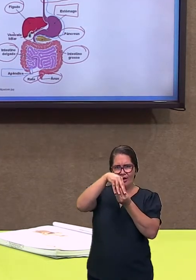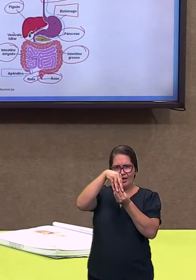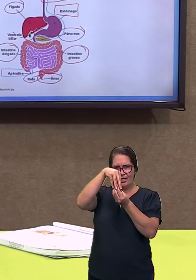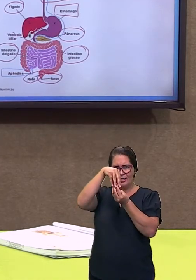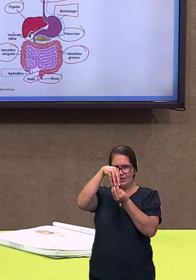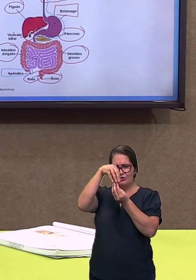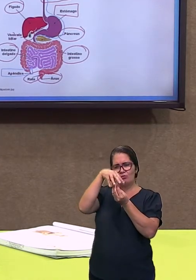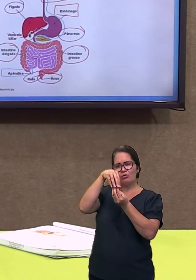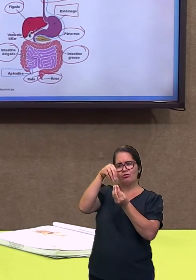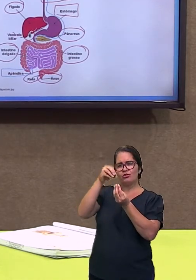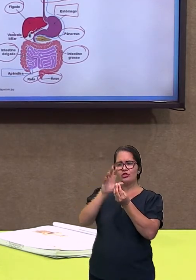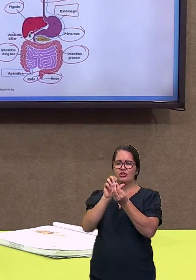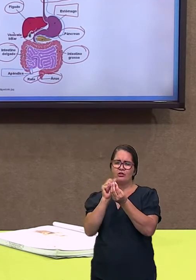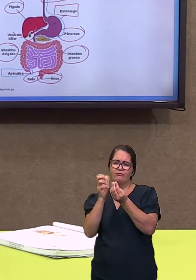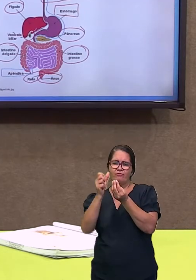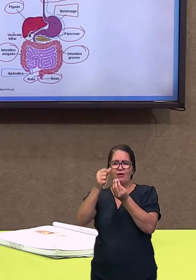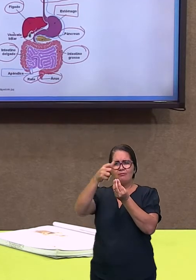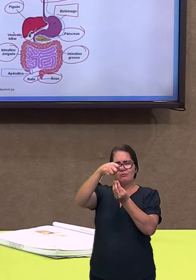achatá-lo,